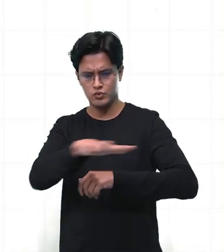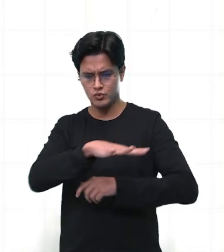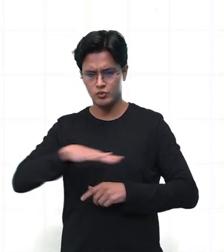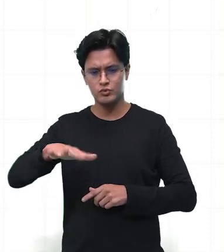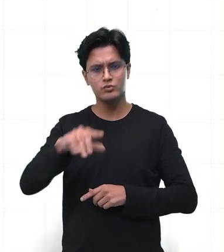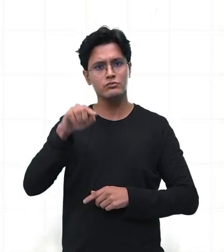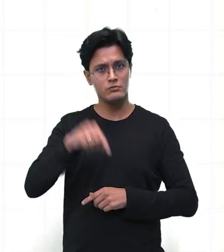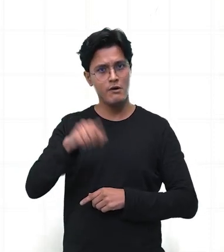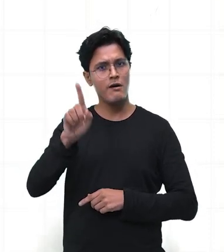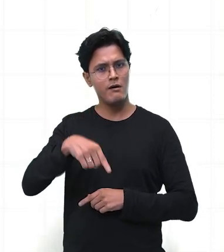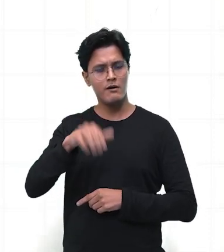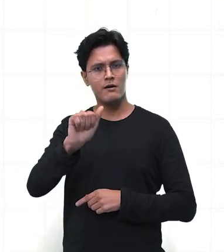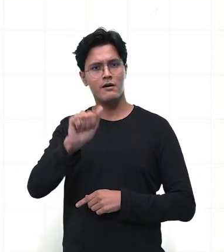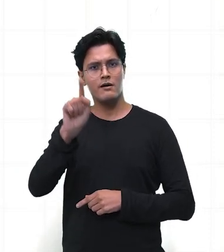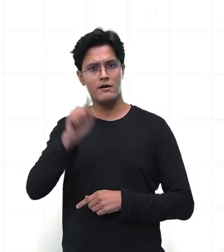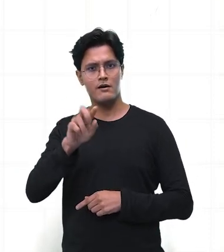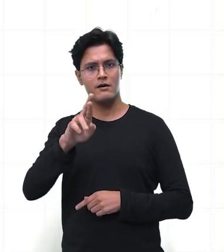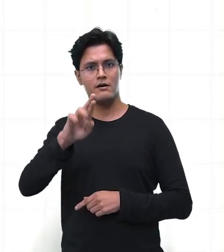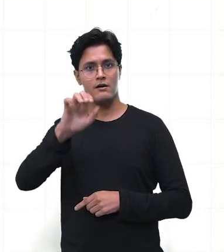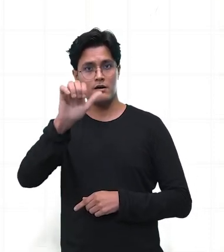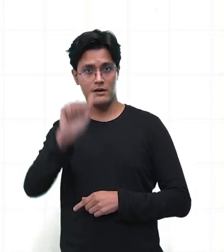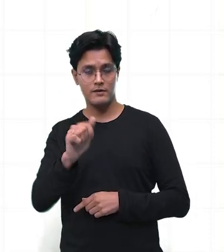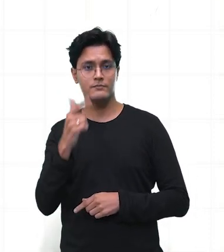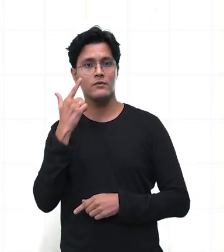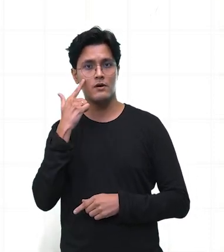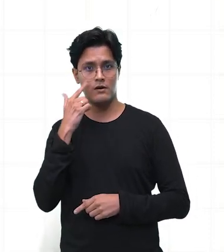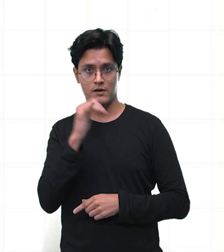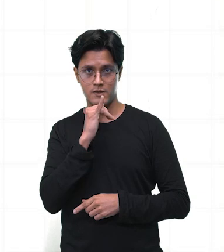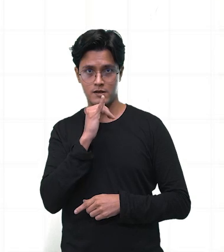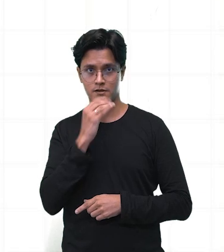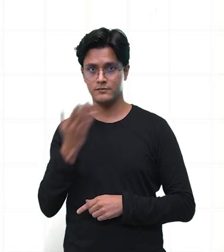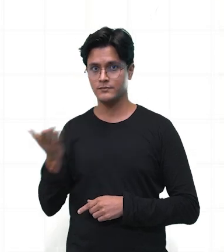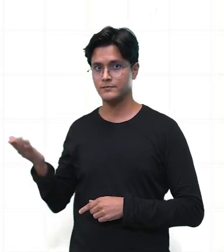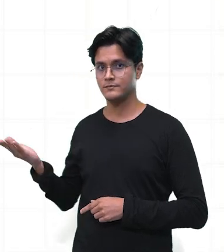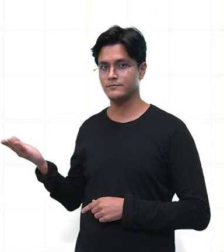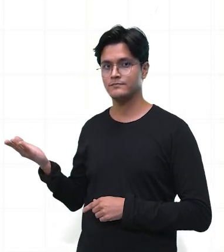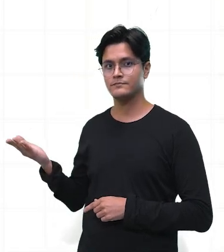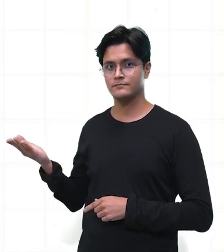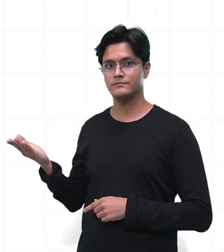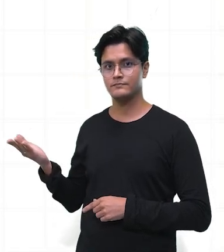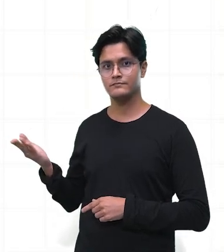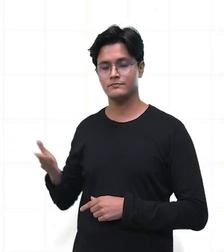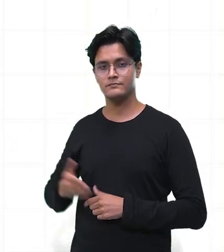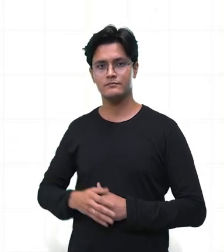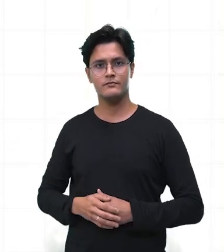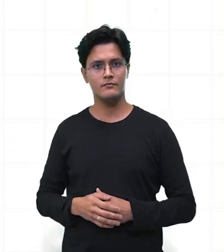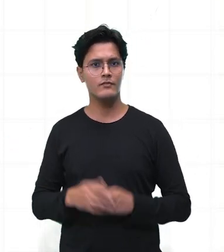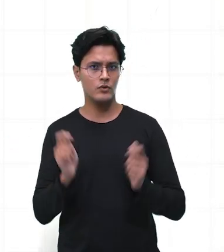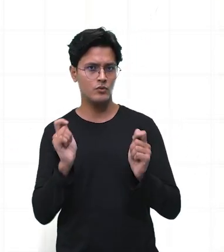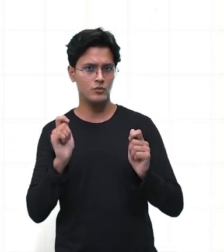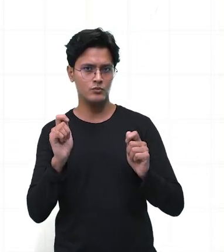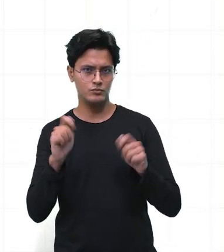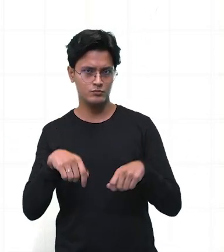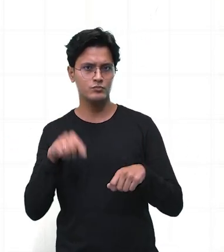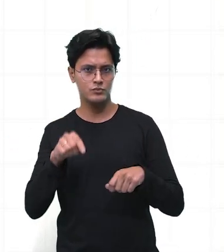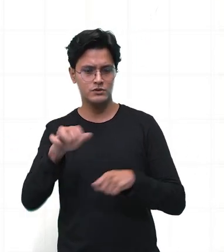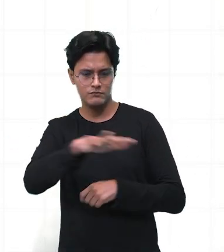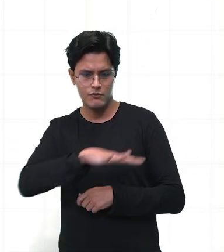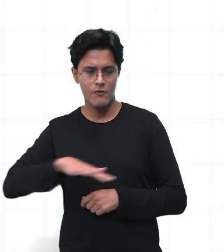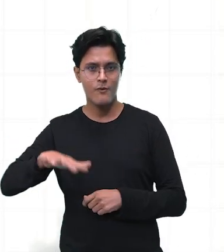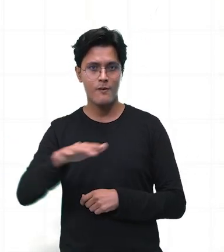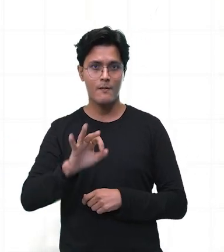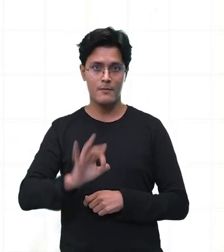quadrado? A área é toda essa região aqui que eu consigo preencher, que eu consigo ocupar, tá? Isso é a